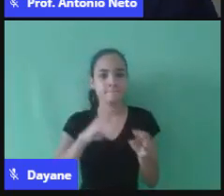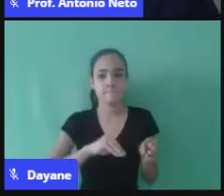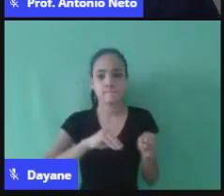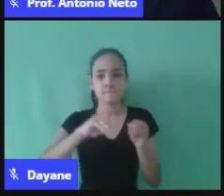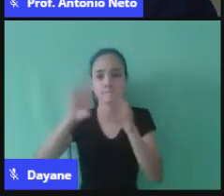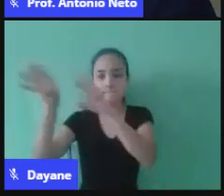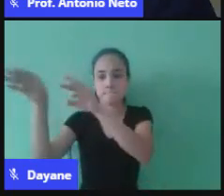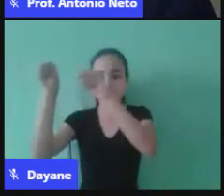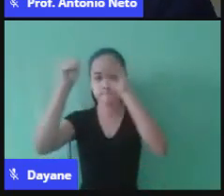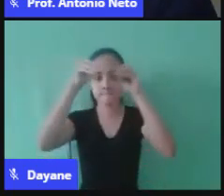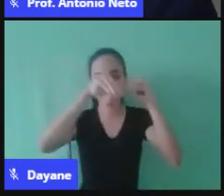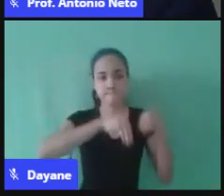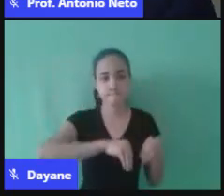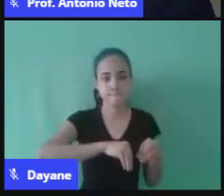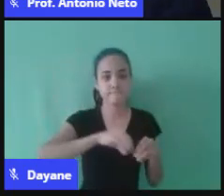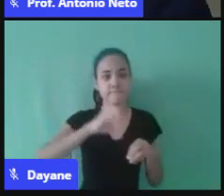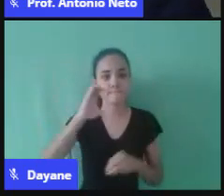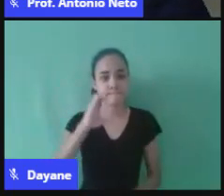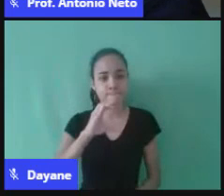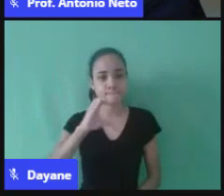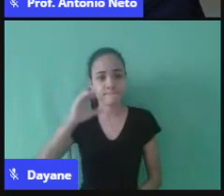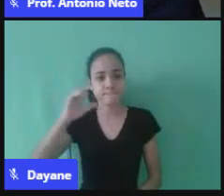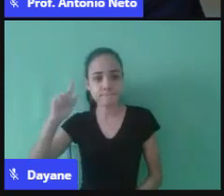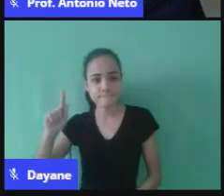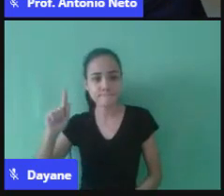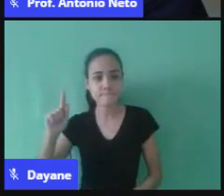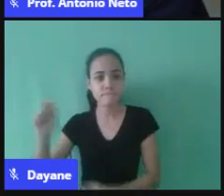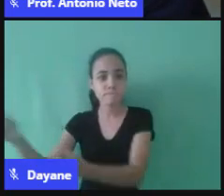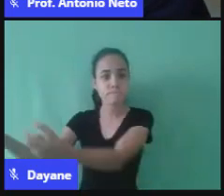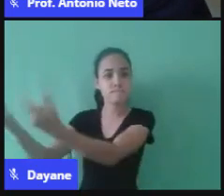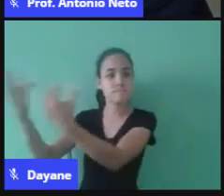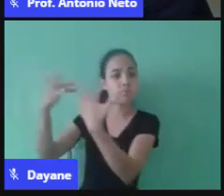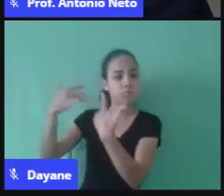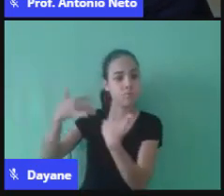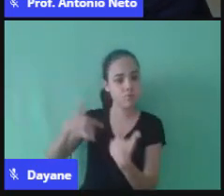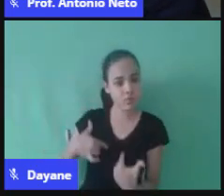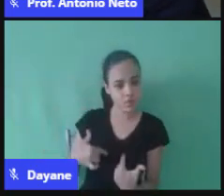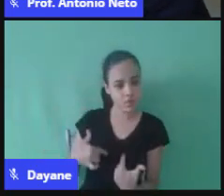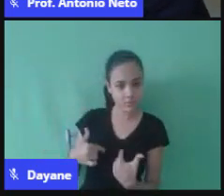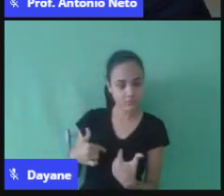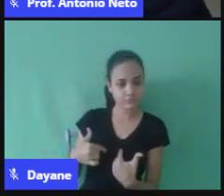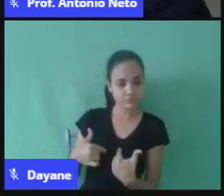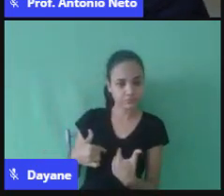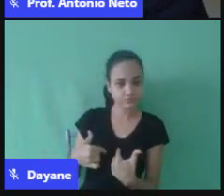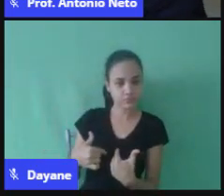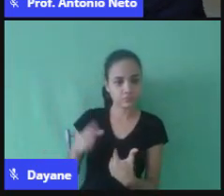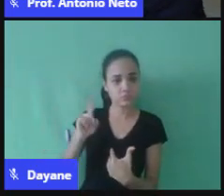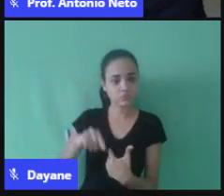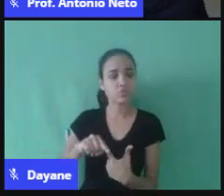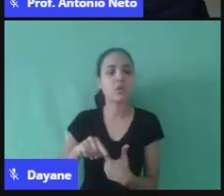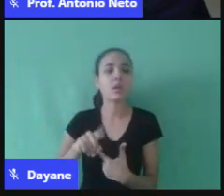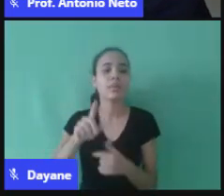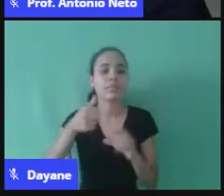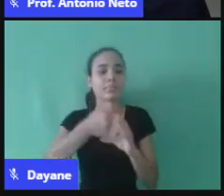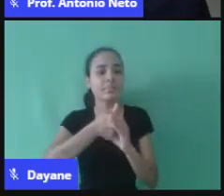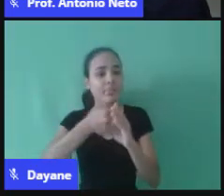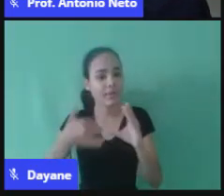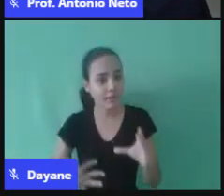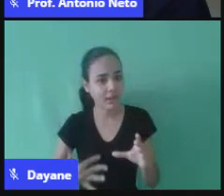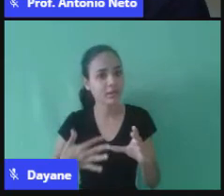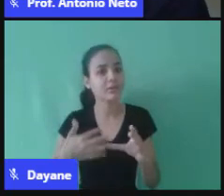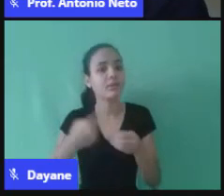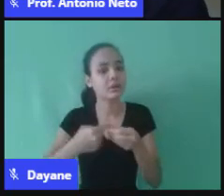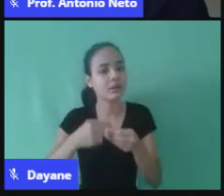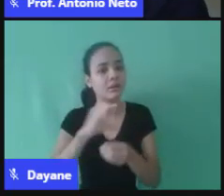nossa cidade, ela tem uma característica muito grande, né, de um crescimento